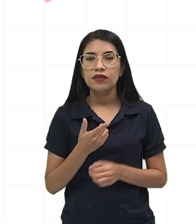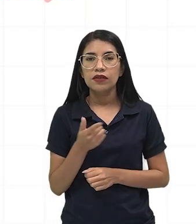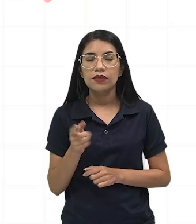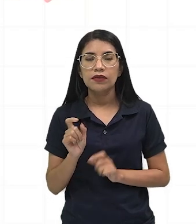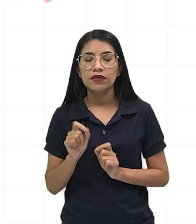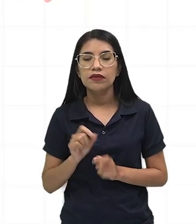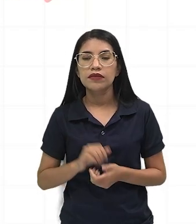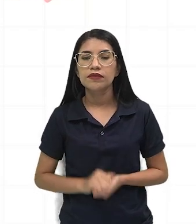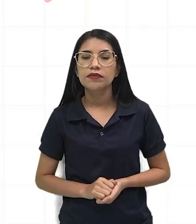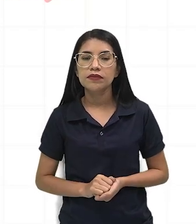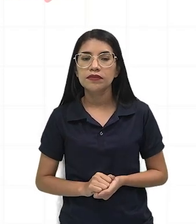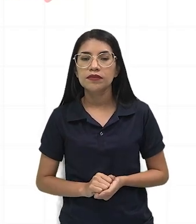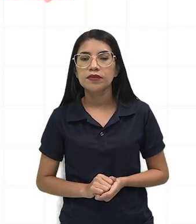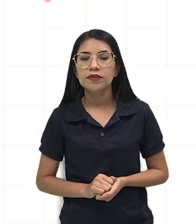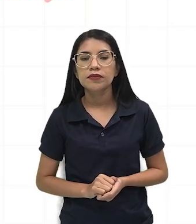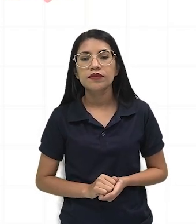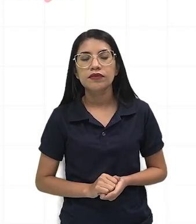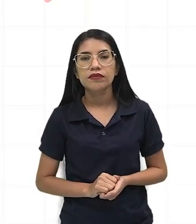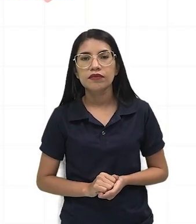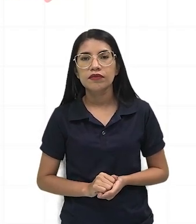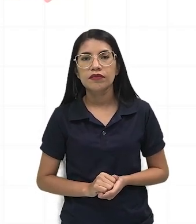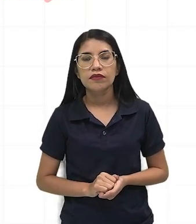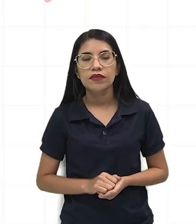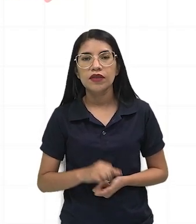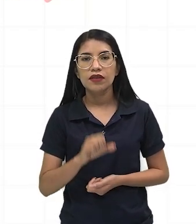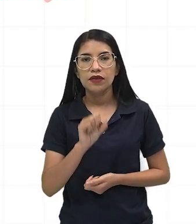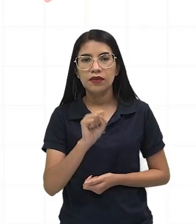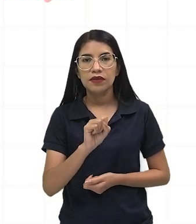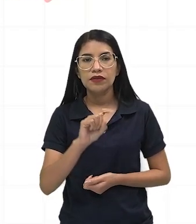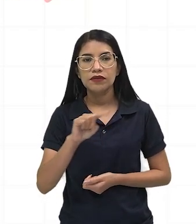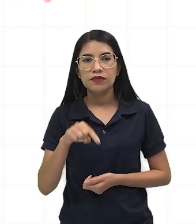olha, opa, eu tenho